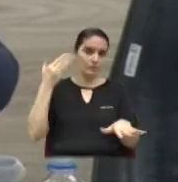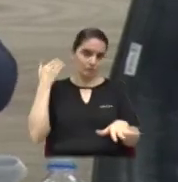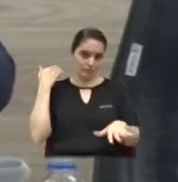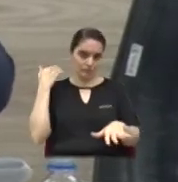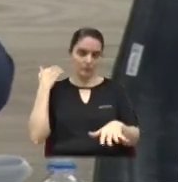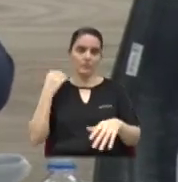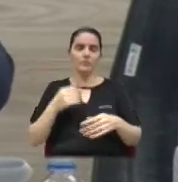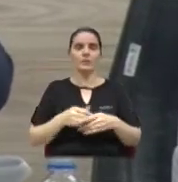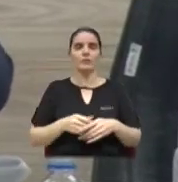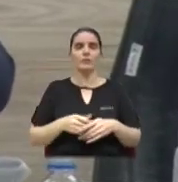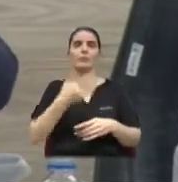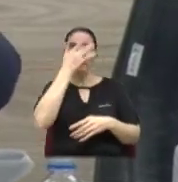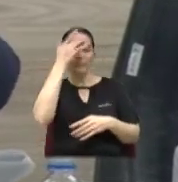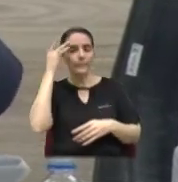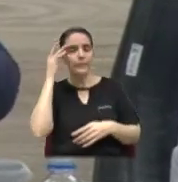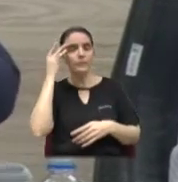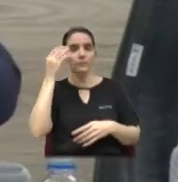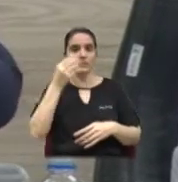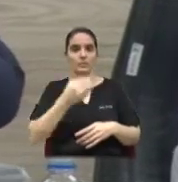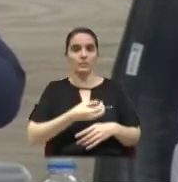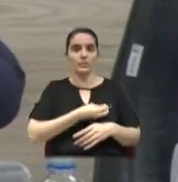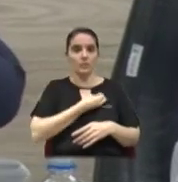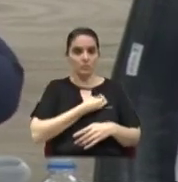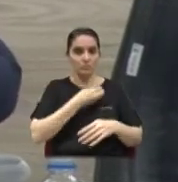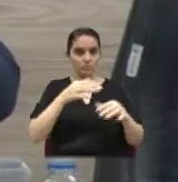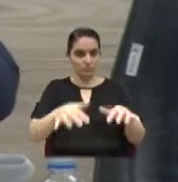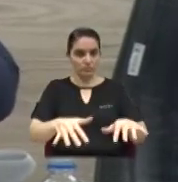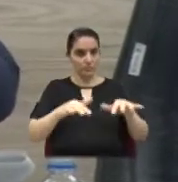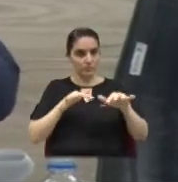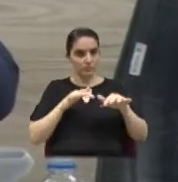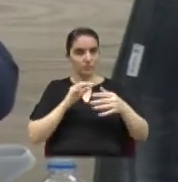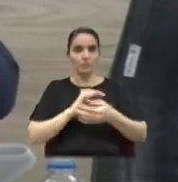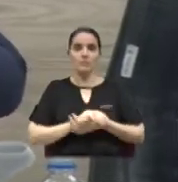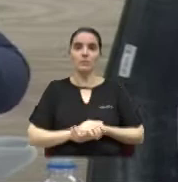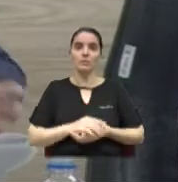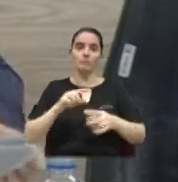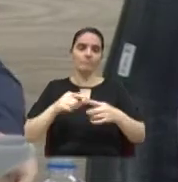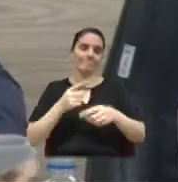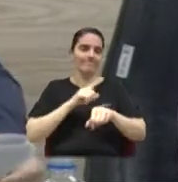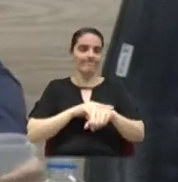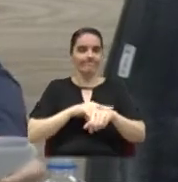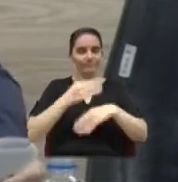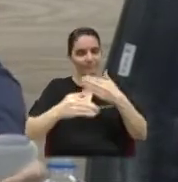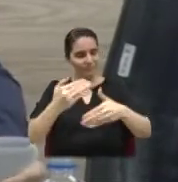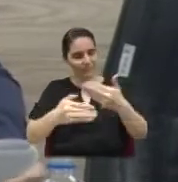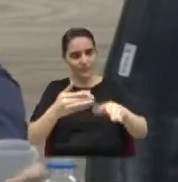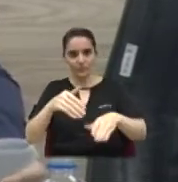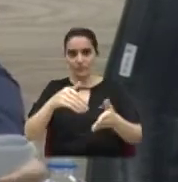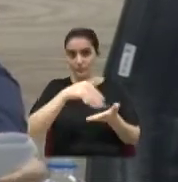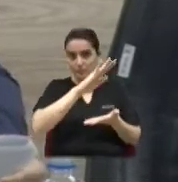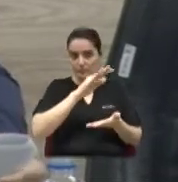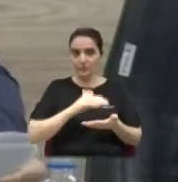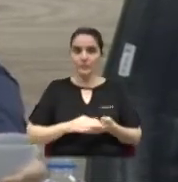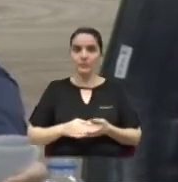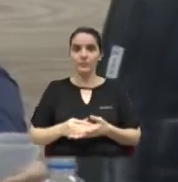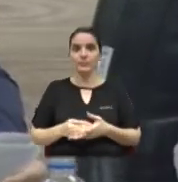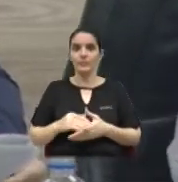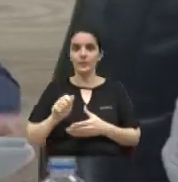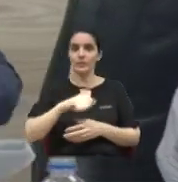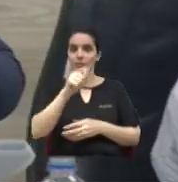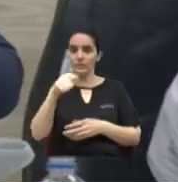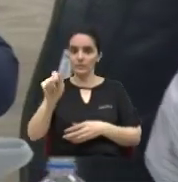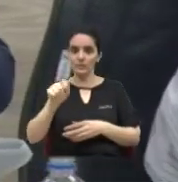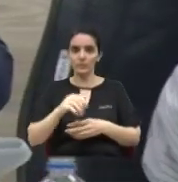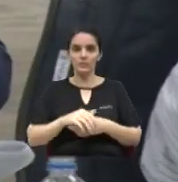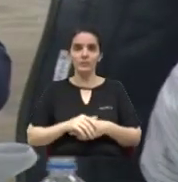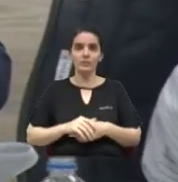algumas senhoras estavam aqui, mas elas não ficaram no caso do decorrer da hora, fundaram a Associação Católica de Fiéis Leigos,